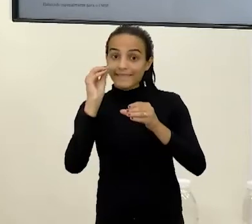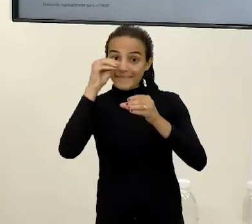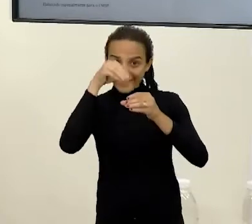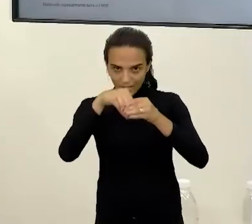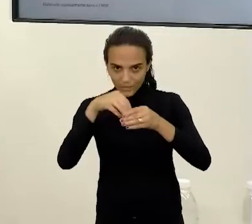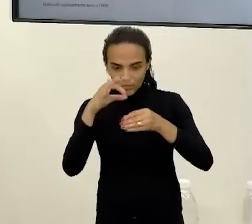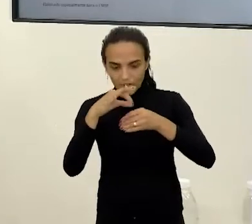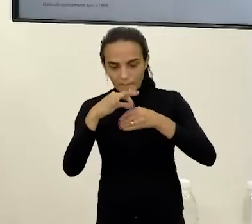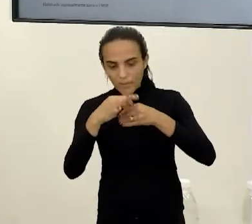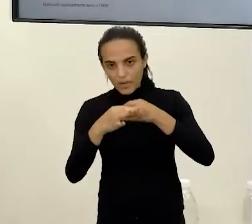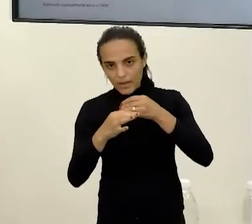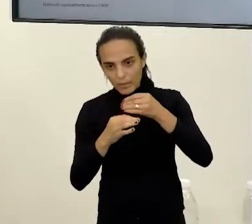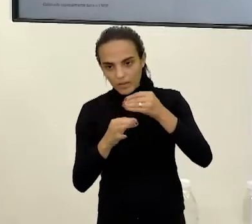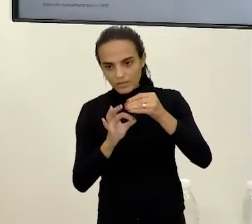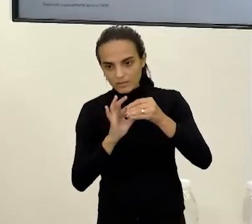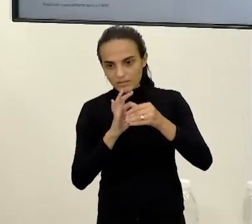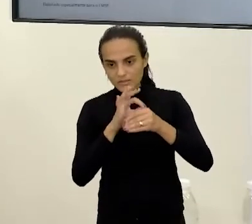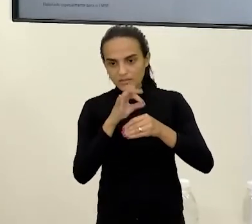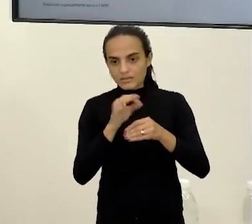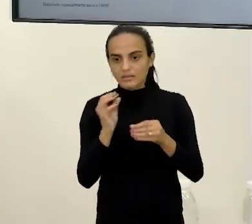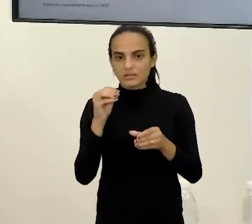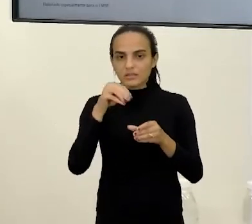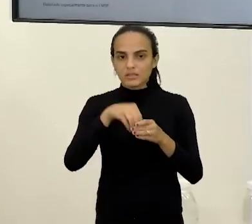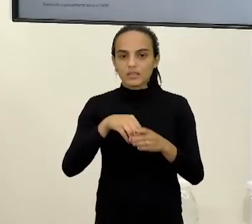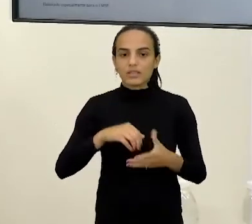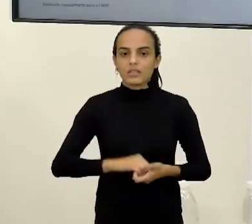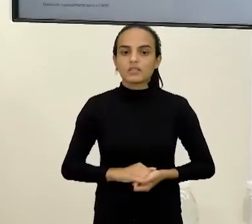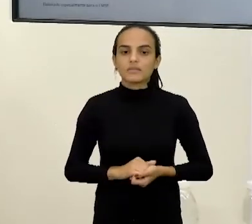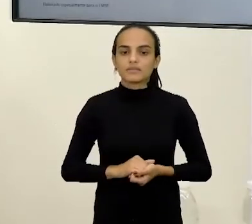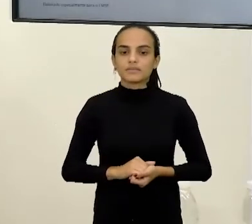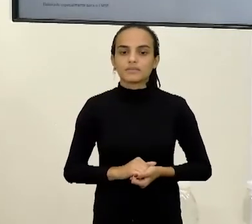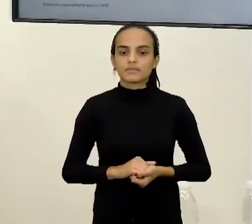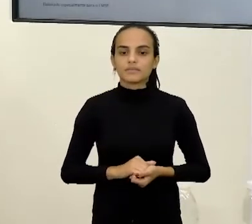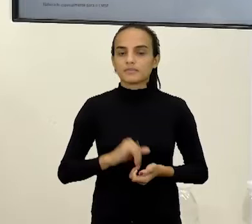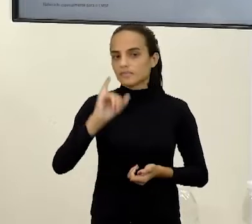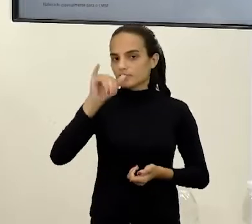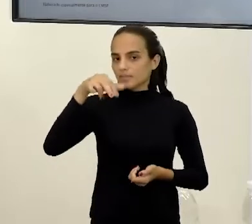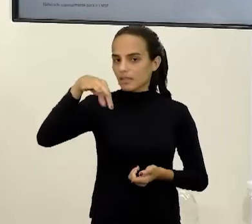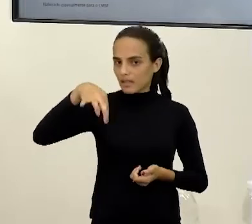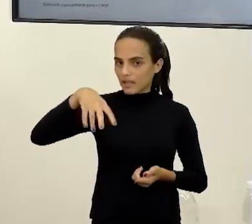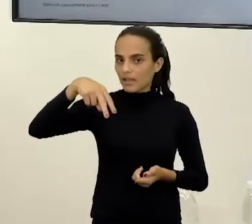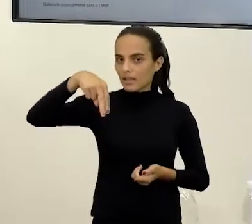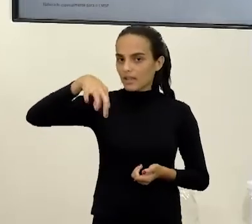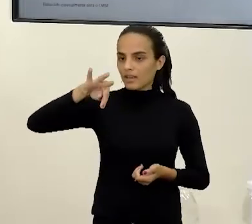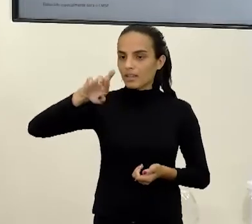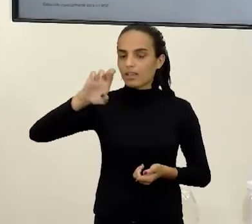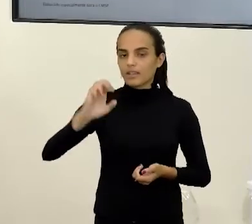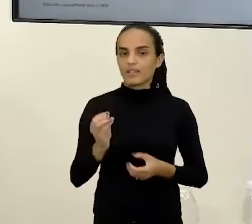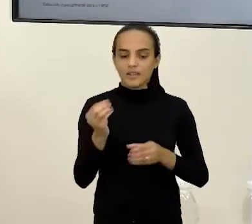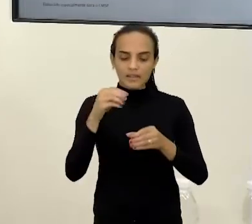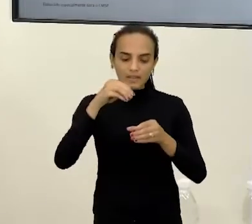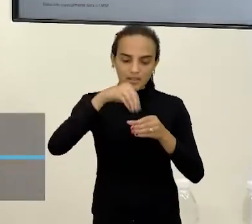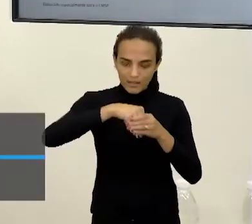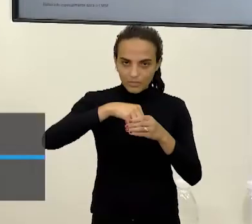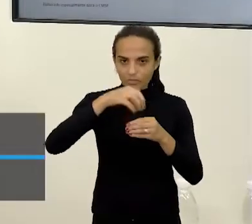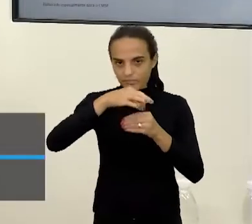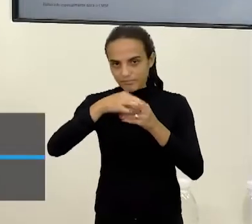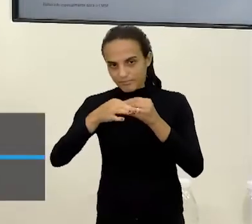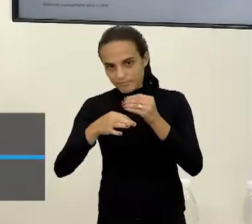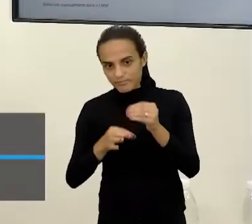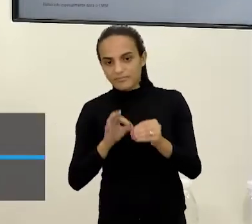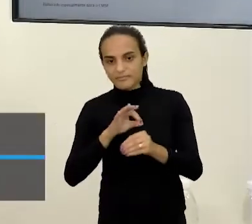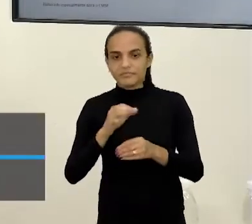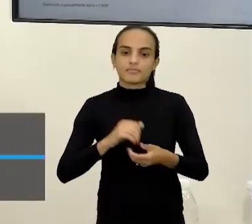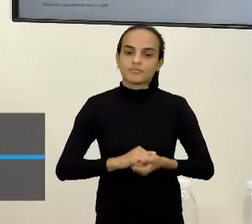interação entre as moléculas, né? O professor Eliânico também colocou intra dentro da própria molécula, inter entre uma molécula e outra.